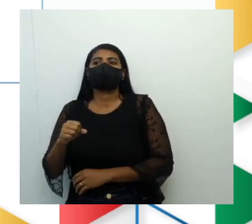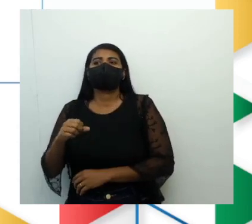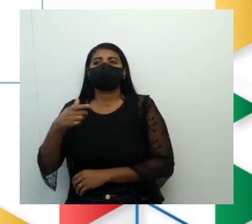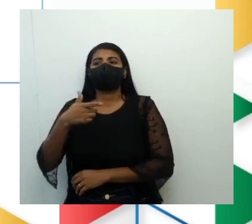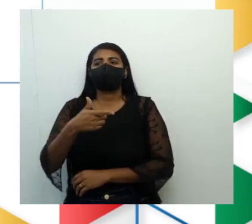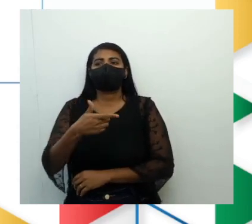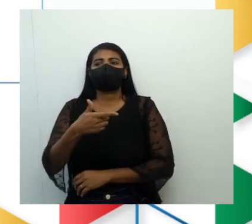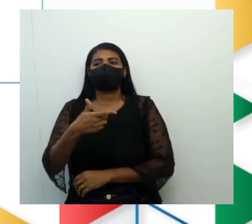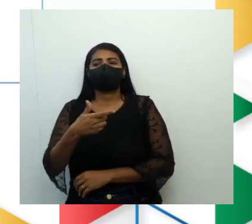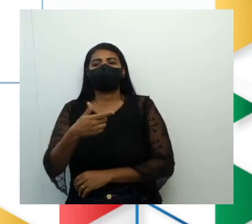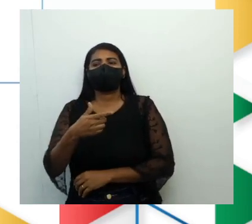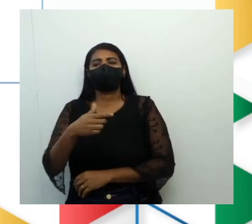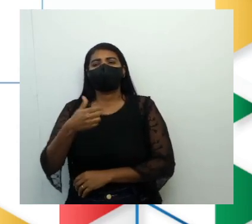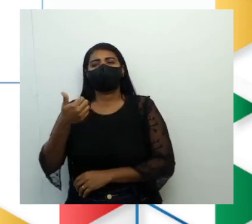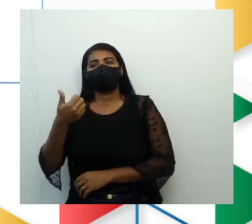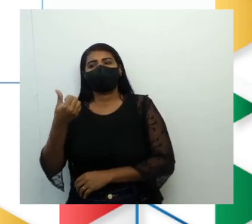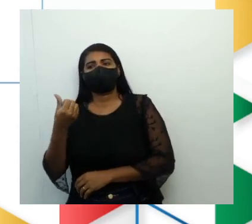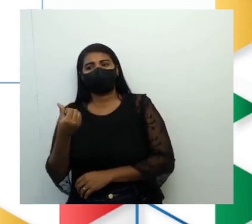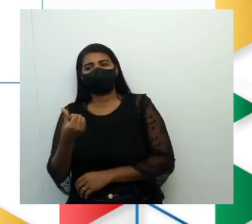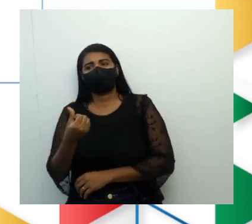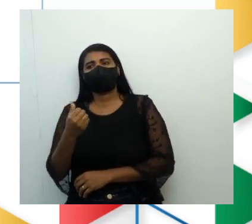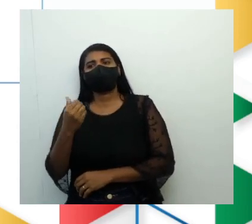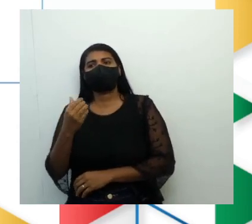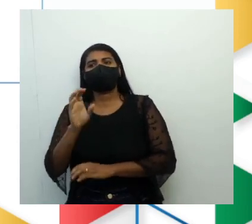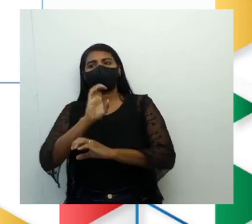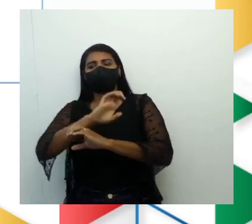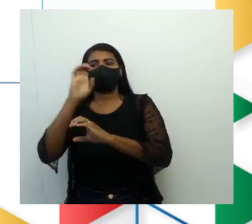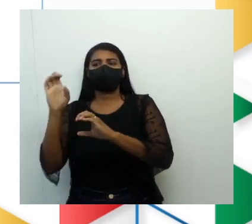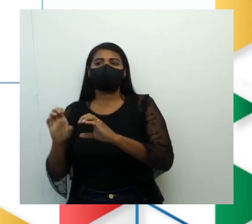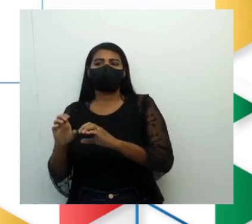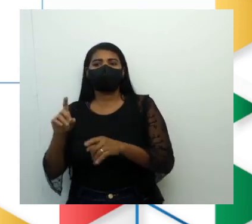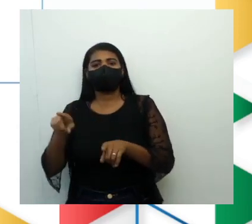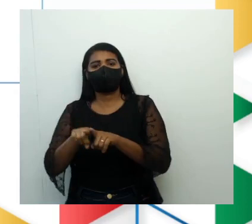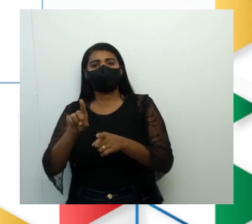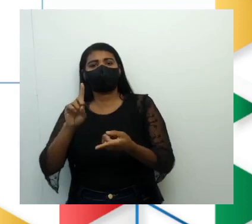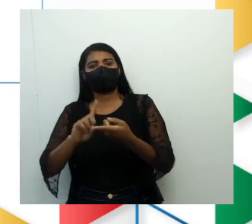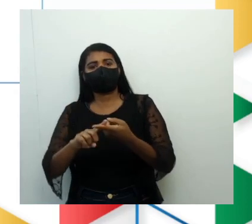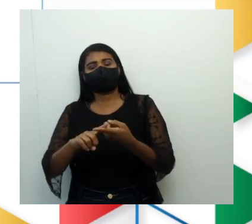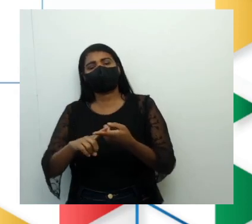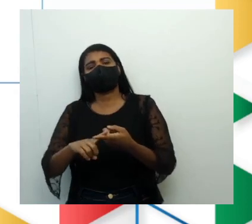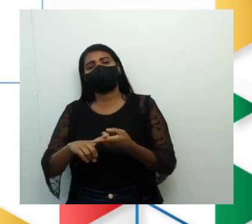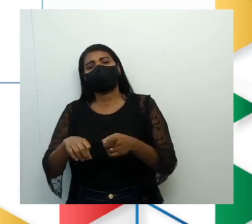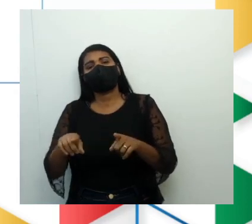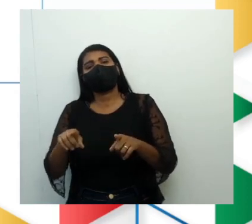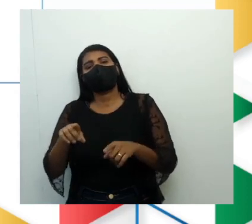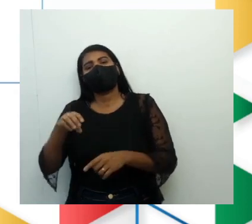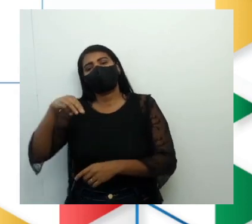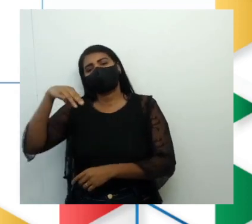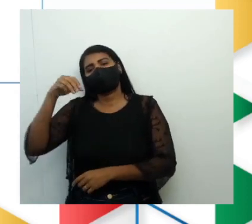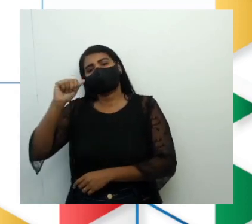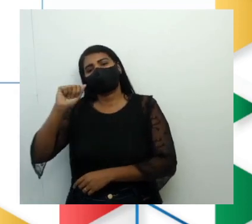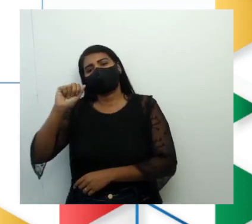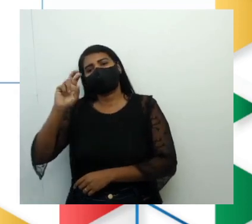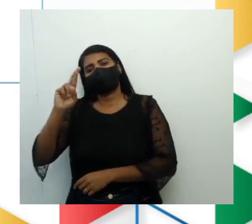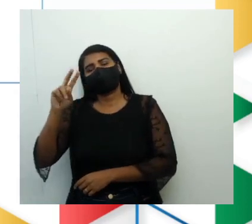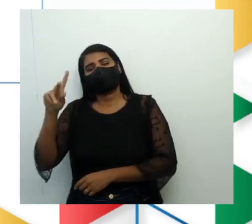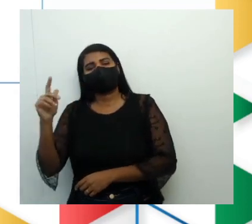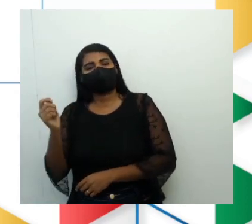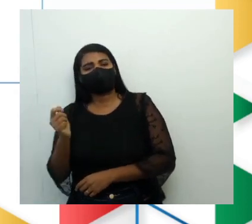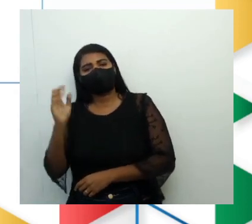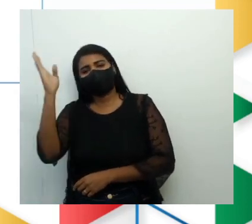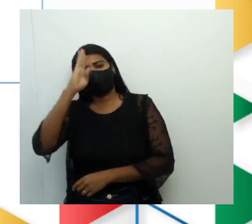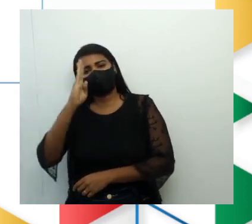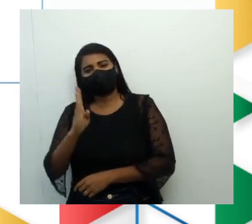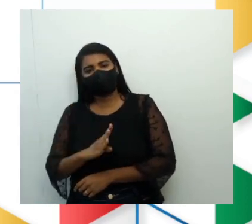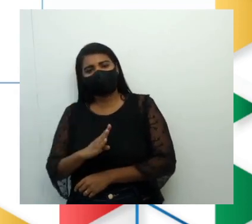o mapa do lado. Qual era o estado? O estado de Maranhão, a parte do norte, e o estado do Brasil, que pegava